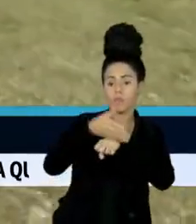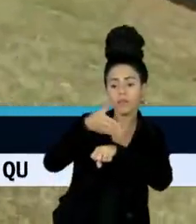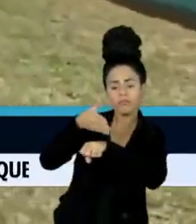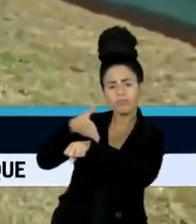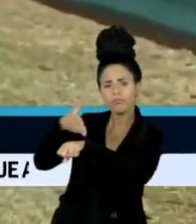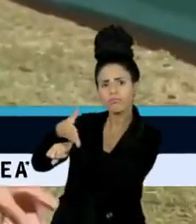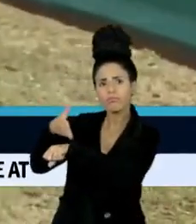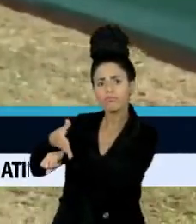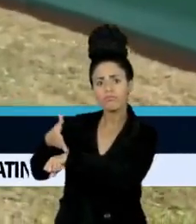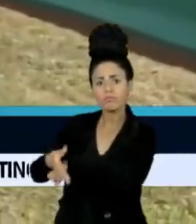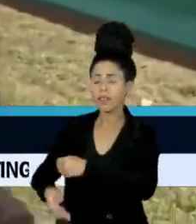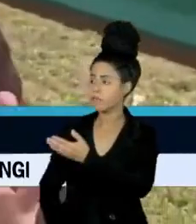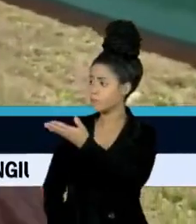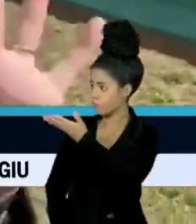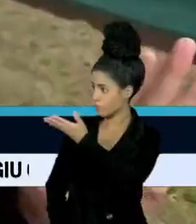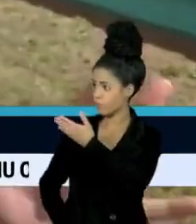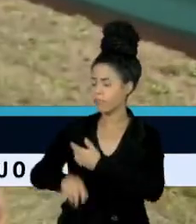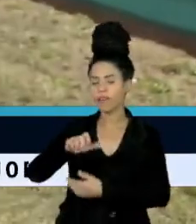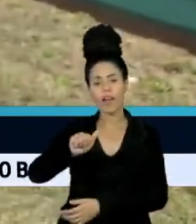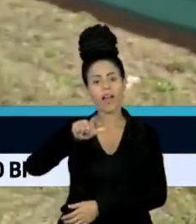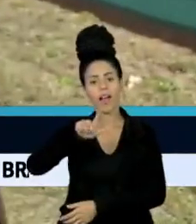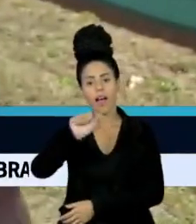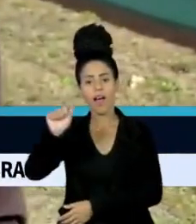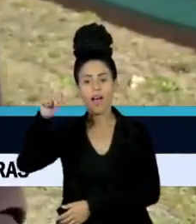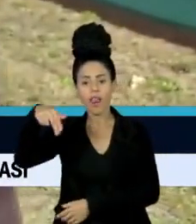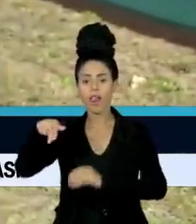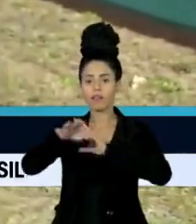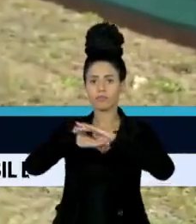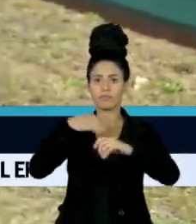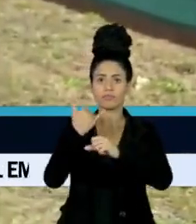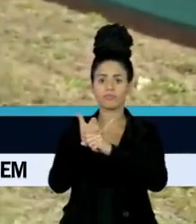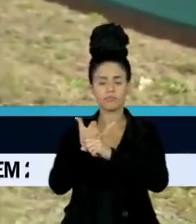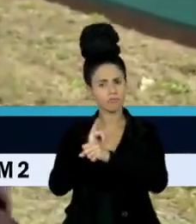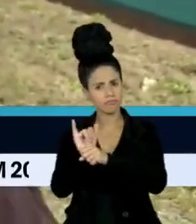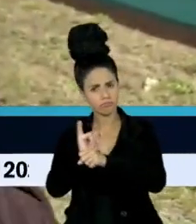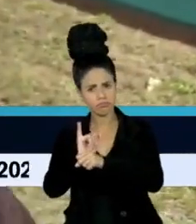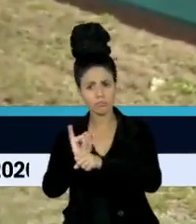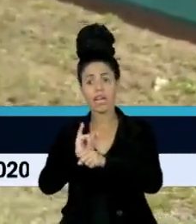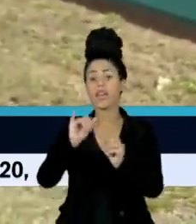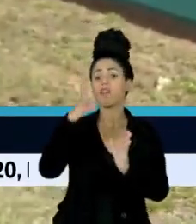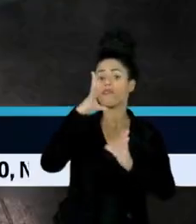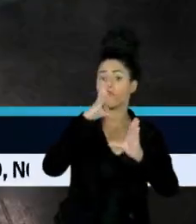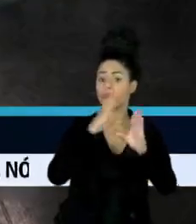participação do blogueiro Alan dos Santos, considerado foragido pela justiça brasileira.